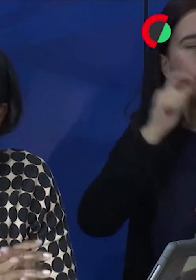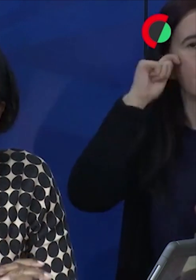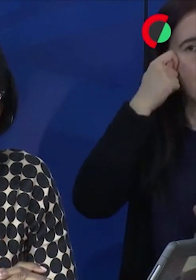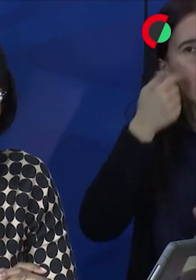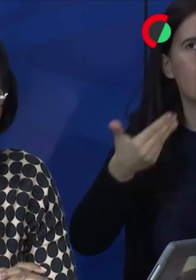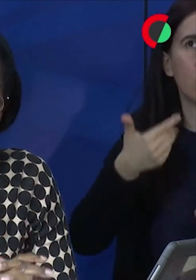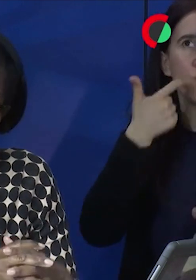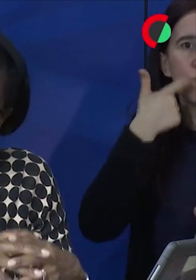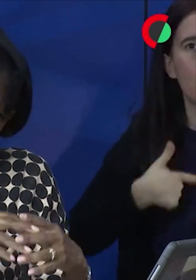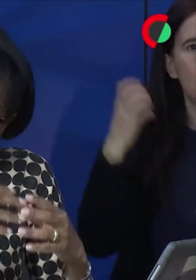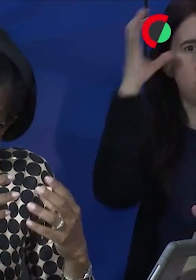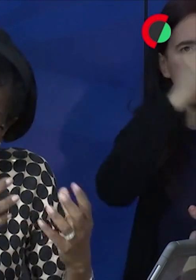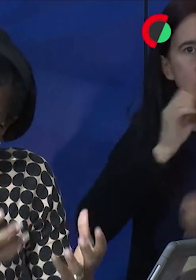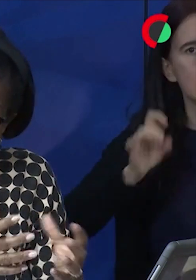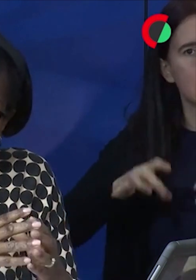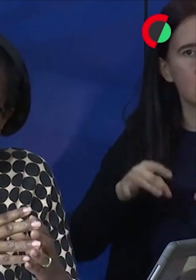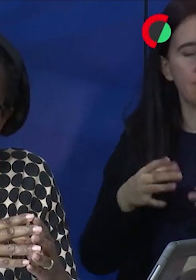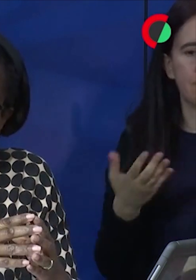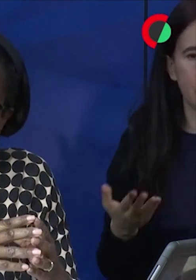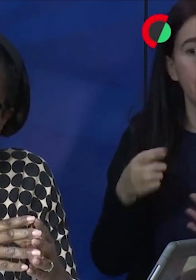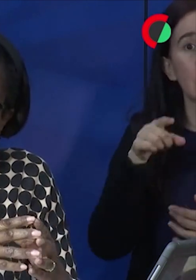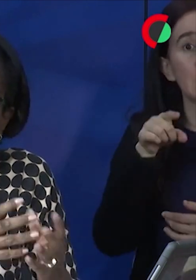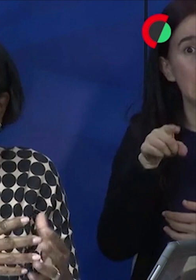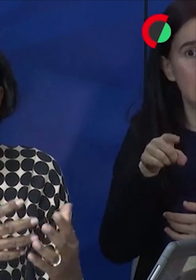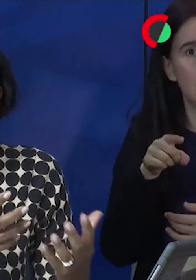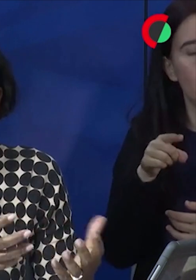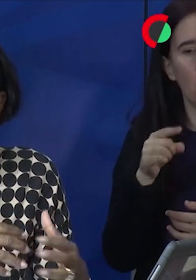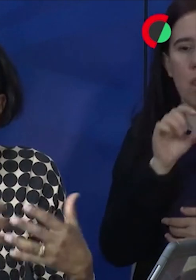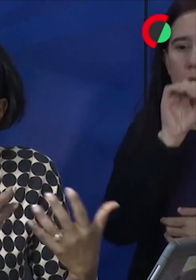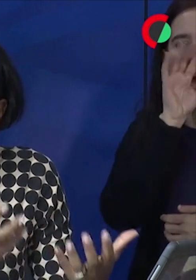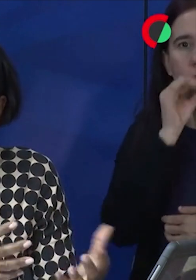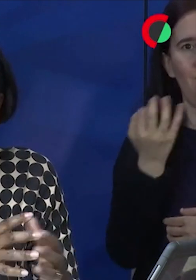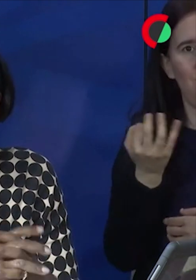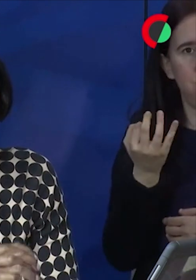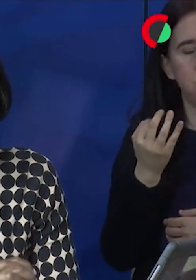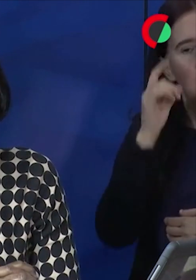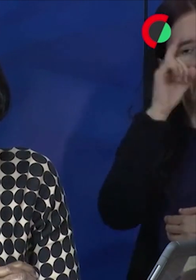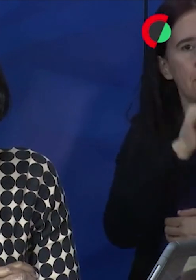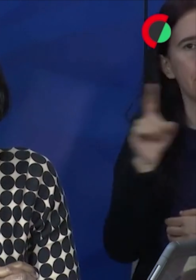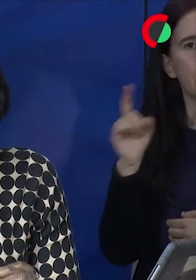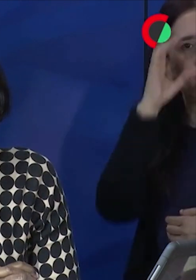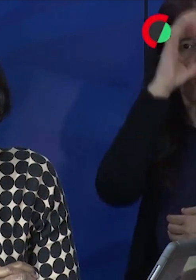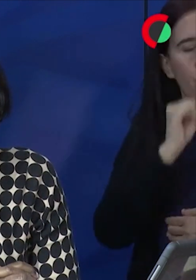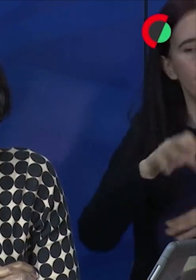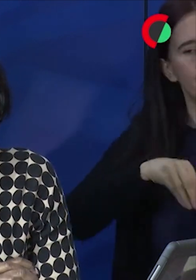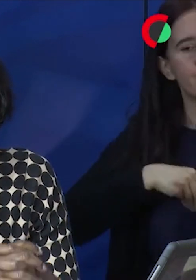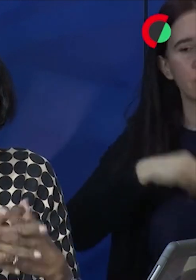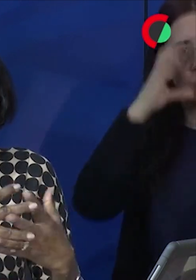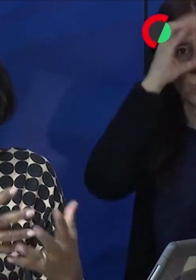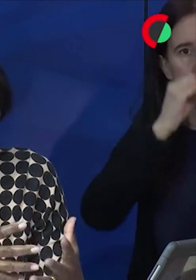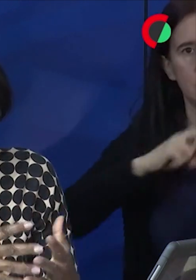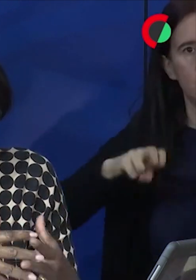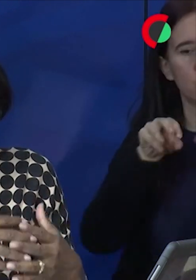violação de direitos humanos, e, portanto, essa constatação que o Governo assume em termos de resolução do Conselho de